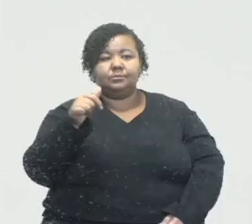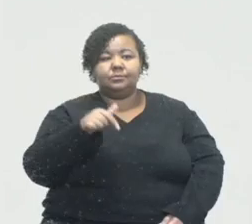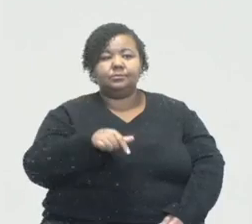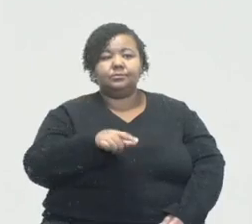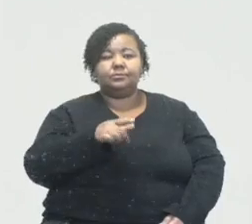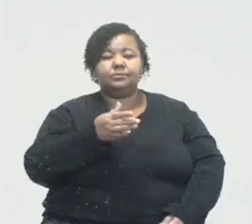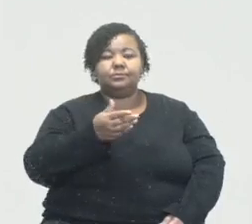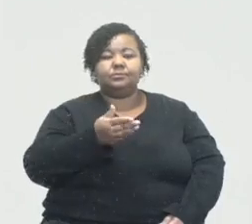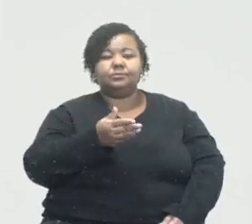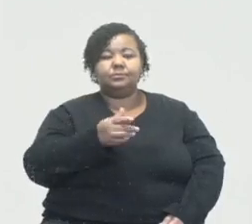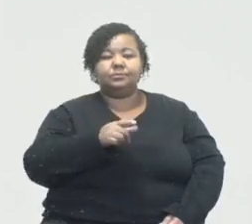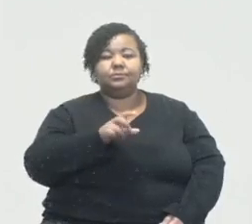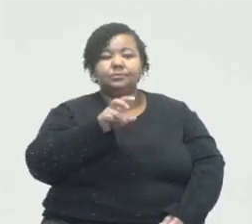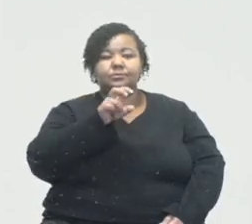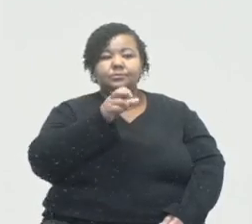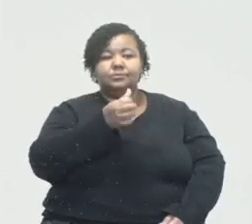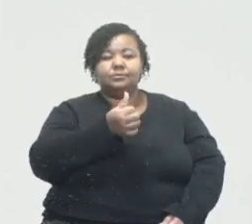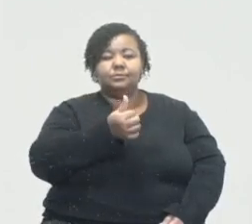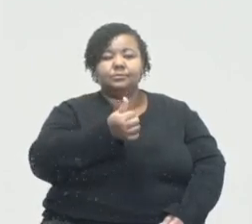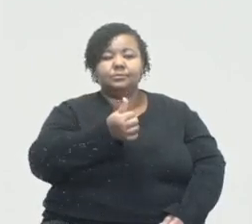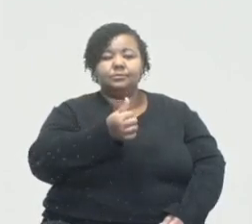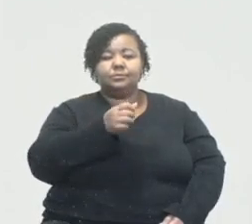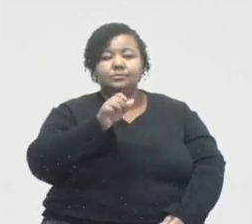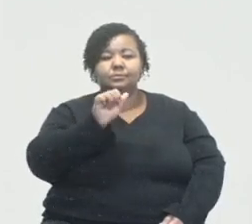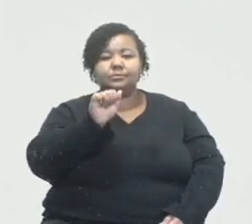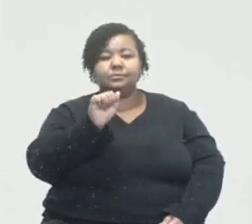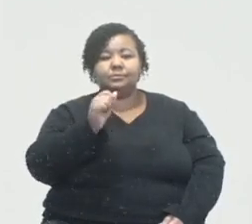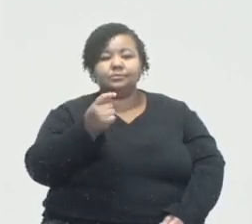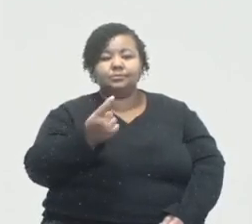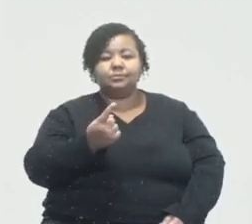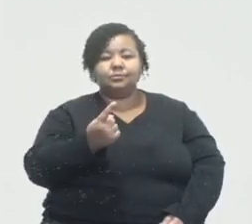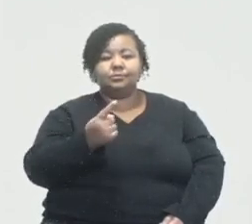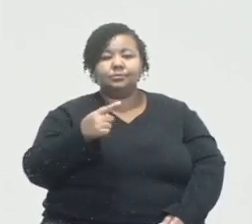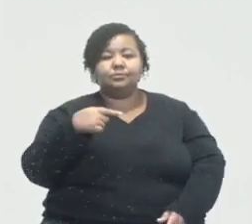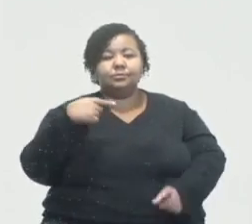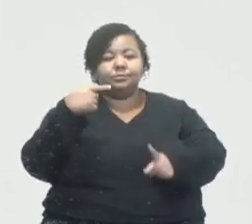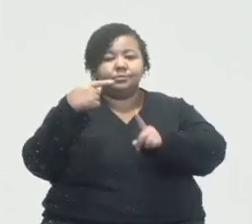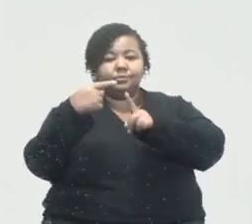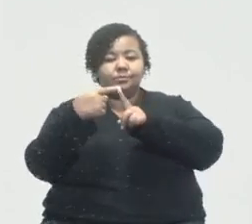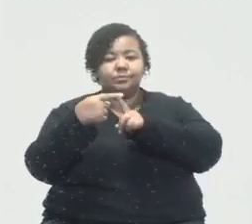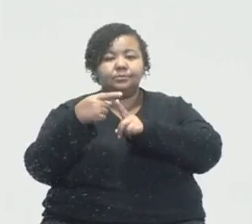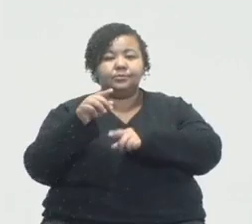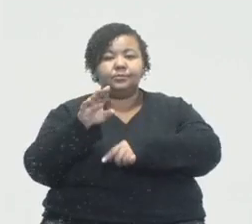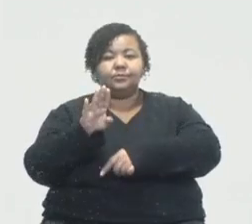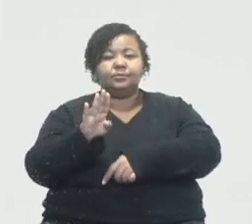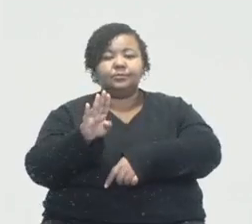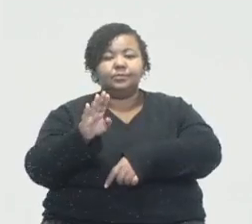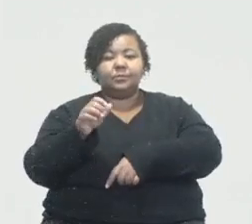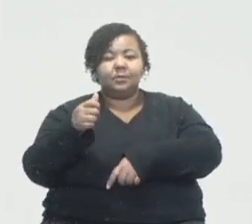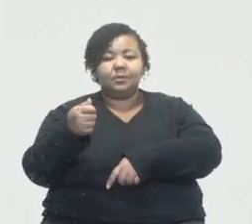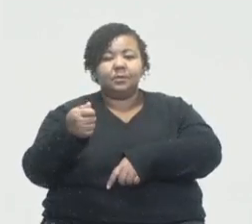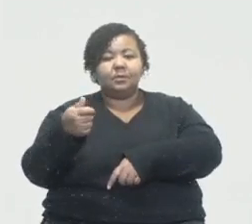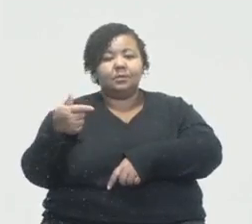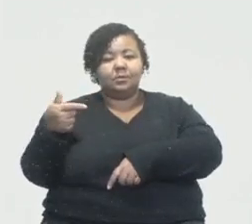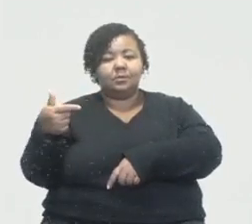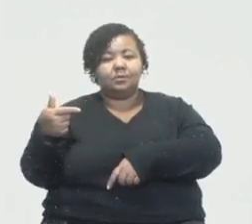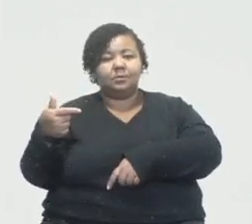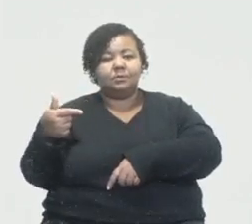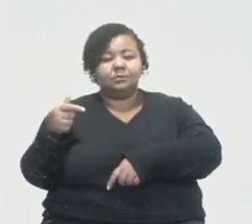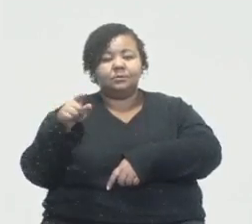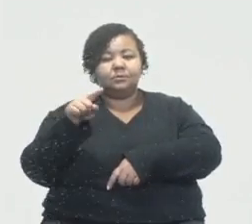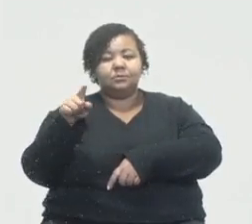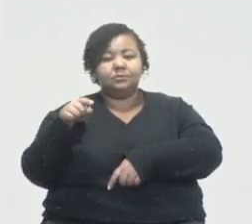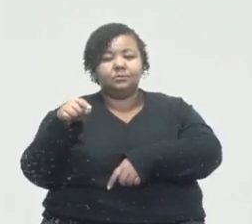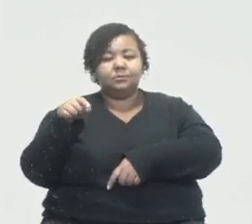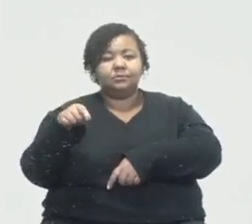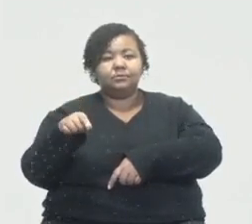temos também que 6 a 1 mais 4 A2 é